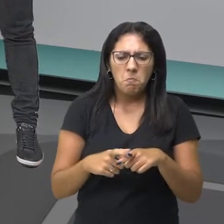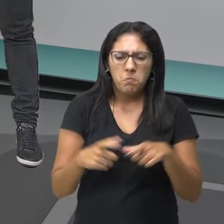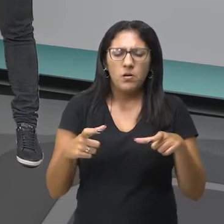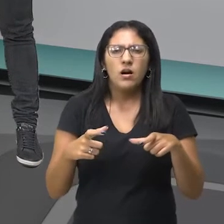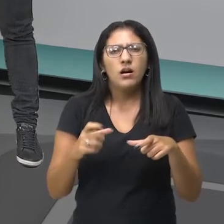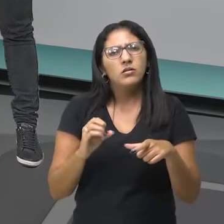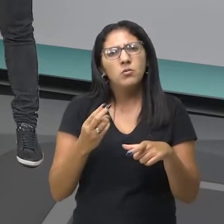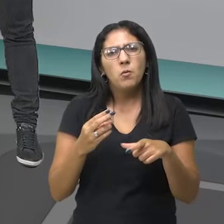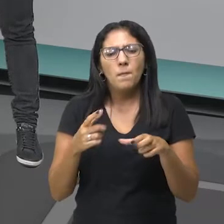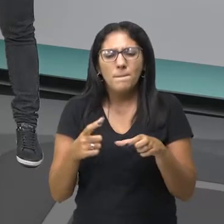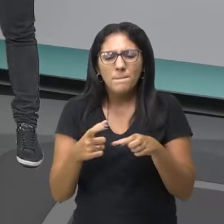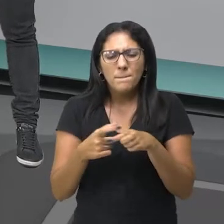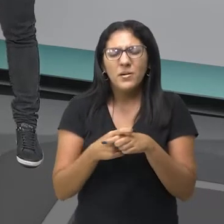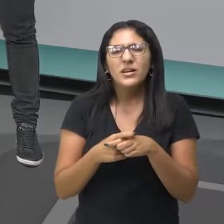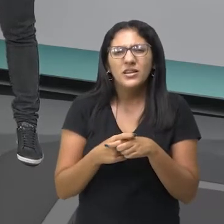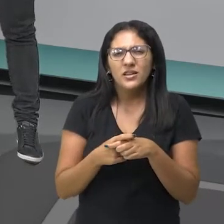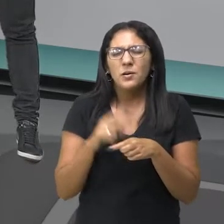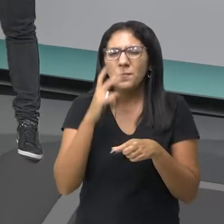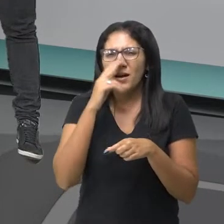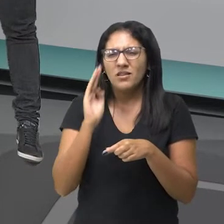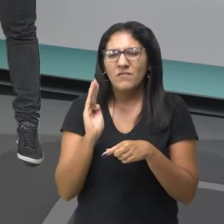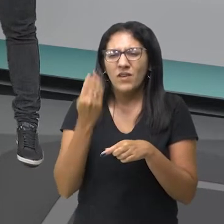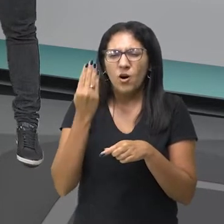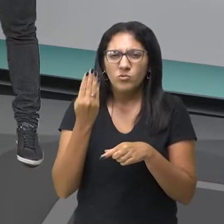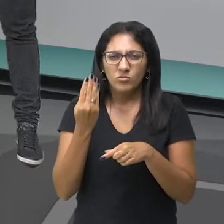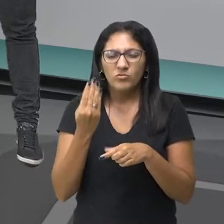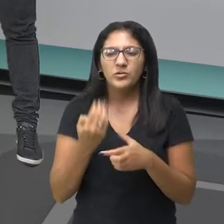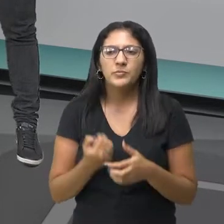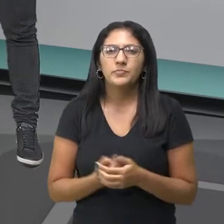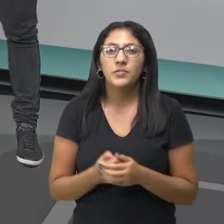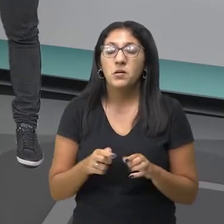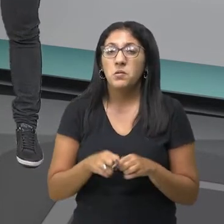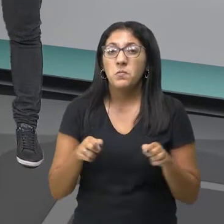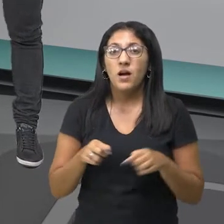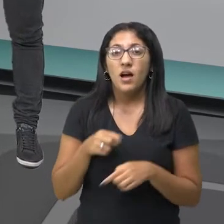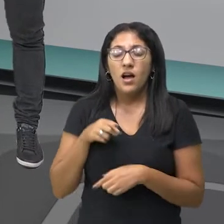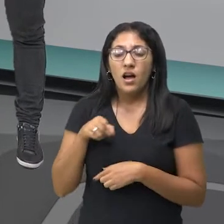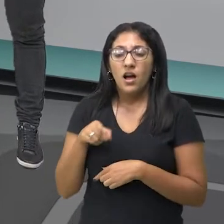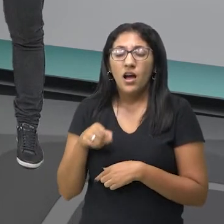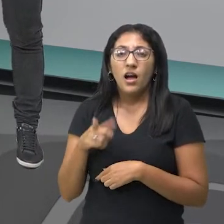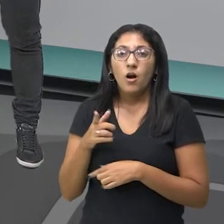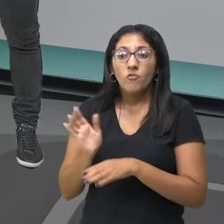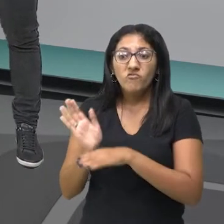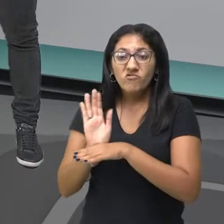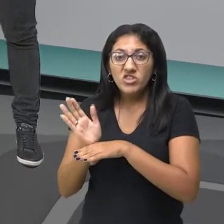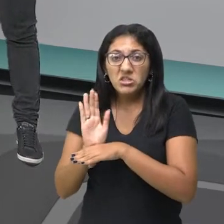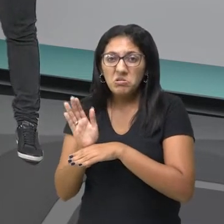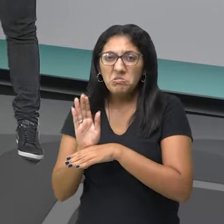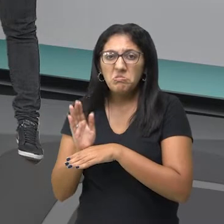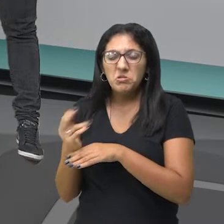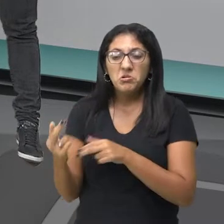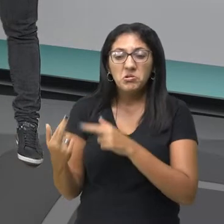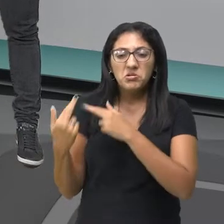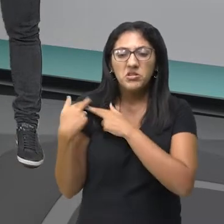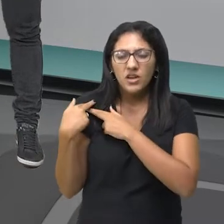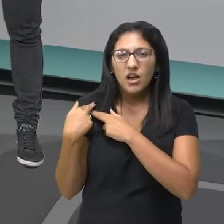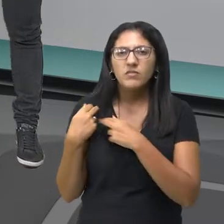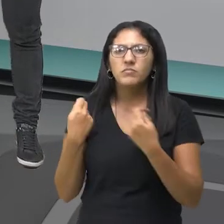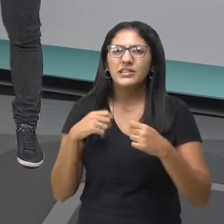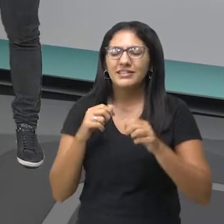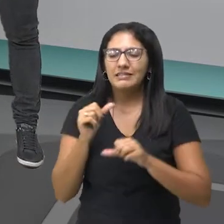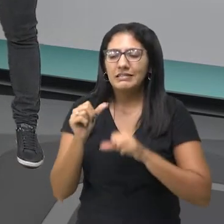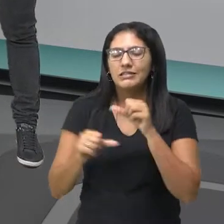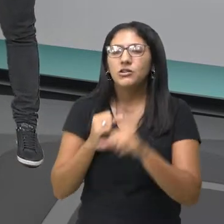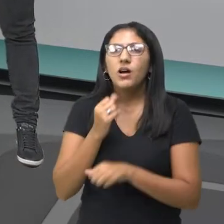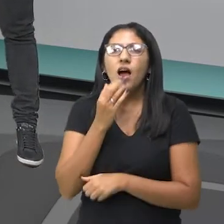Observem, só tinha um problema. A produção do filme queria que o animal tivesse cores mais intensas,